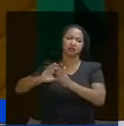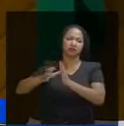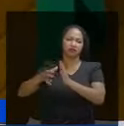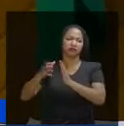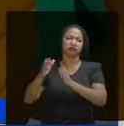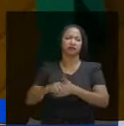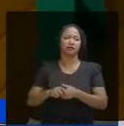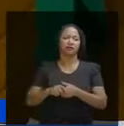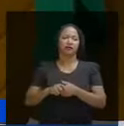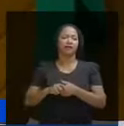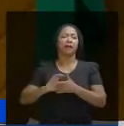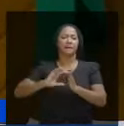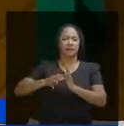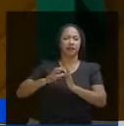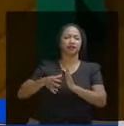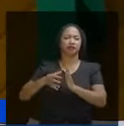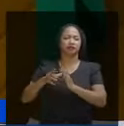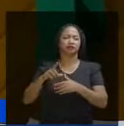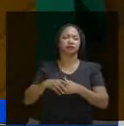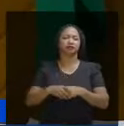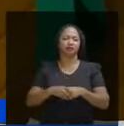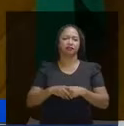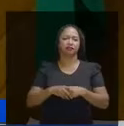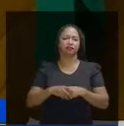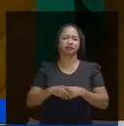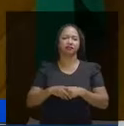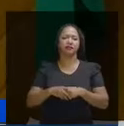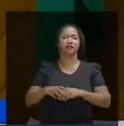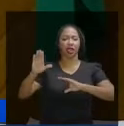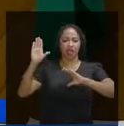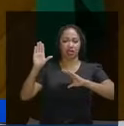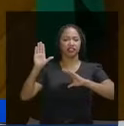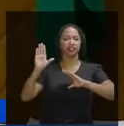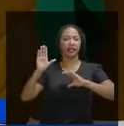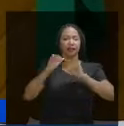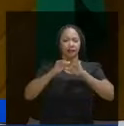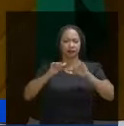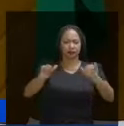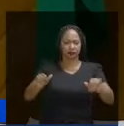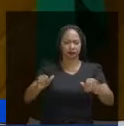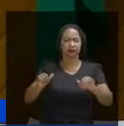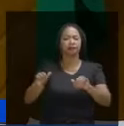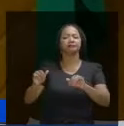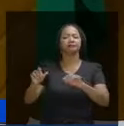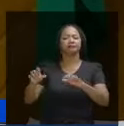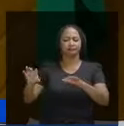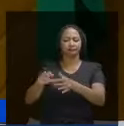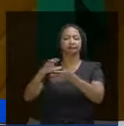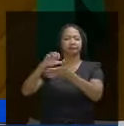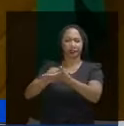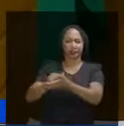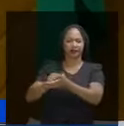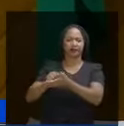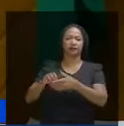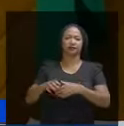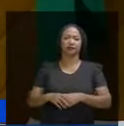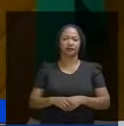o partido ao qual a candidata diz que é filiada.